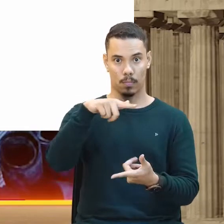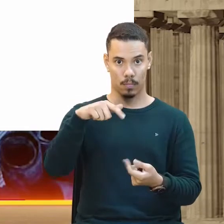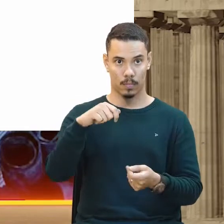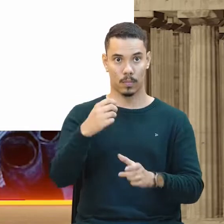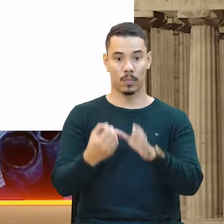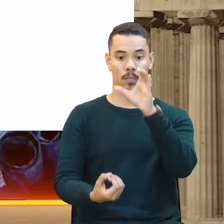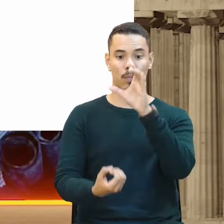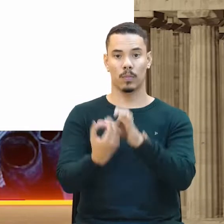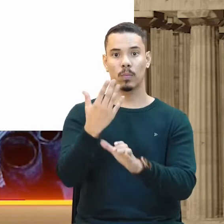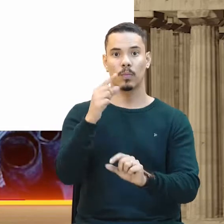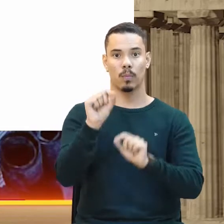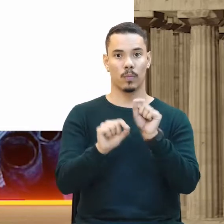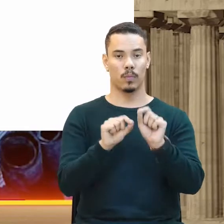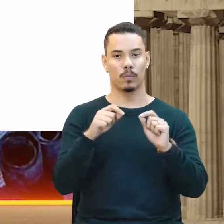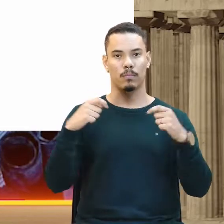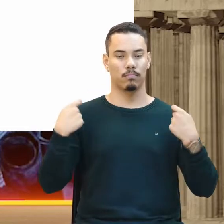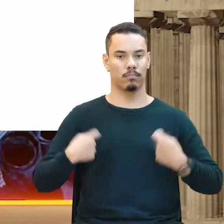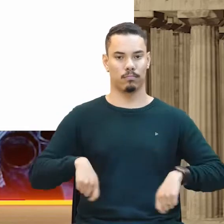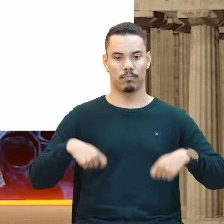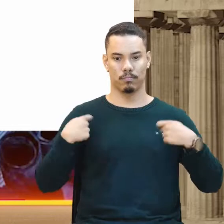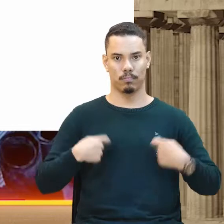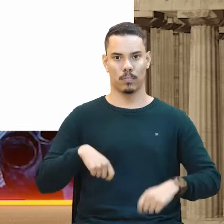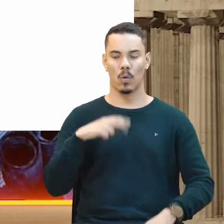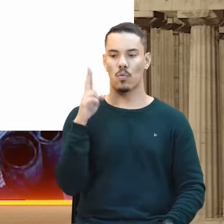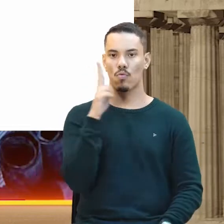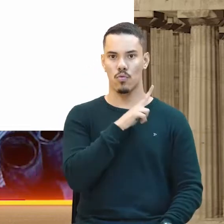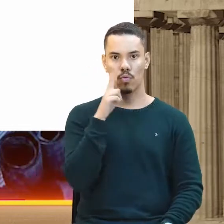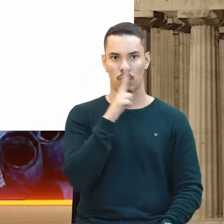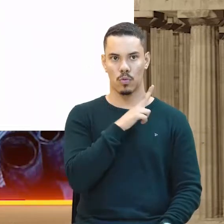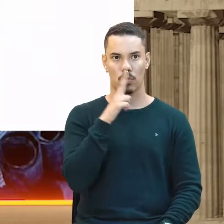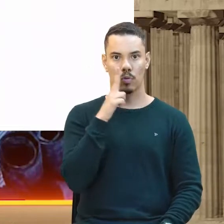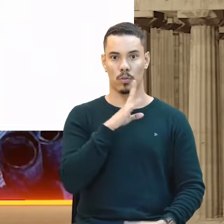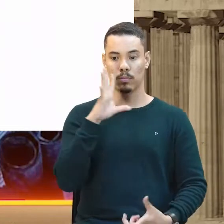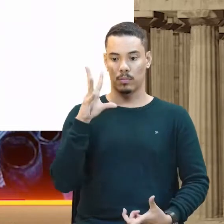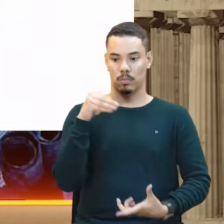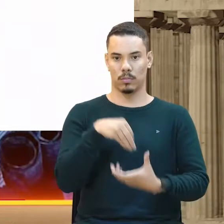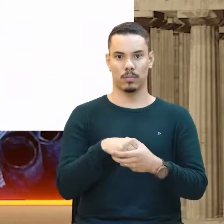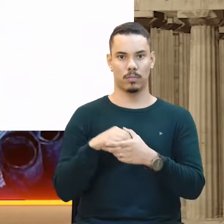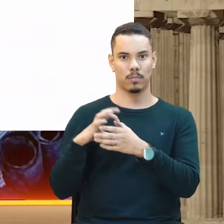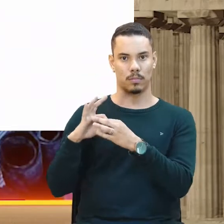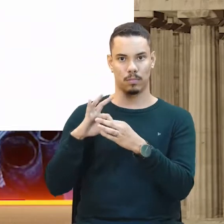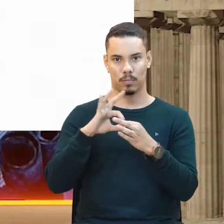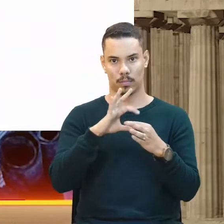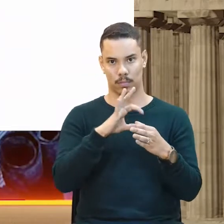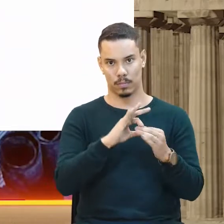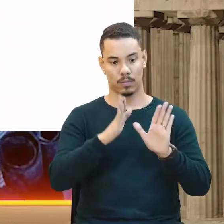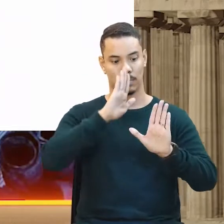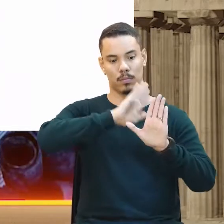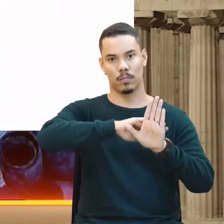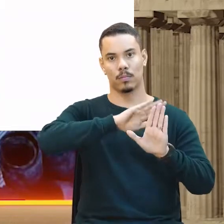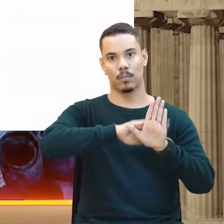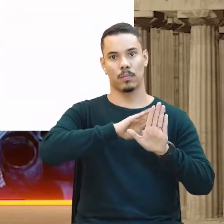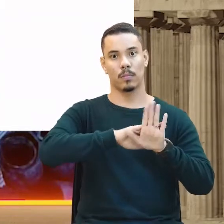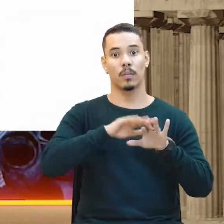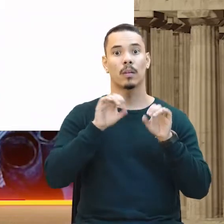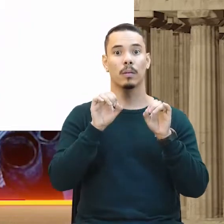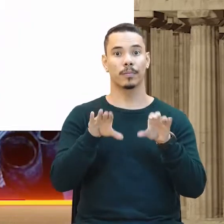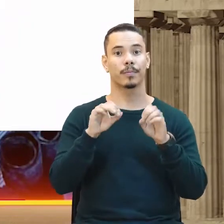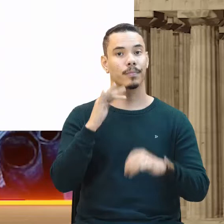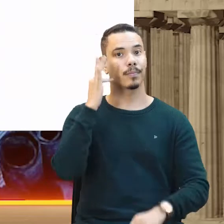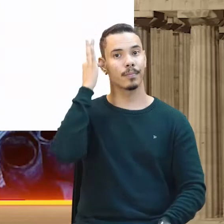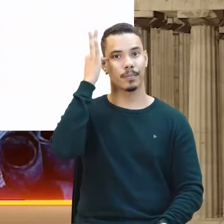surgiu a necessidade de se introduzir dentro do contexto teológico os ensinamentos